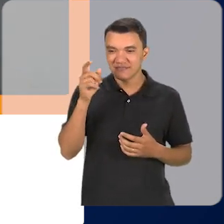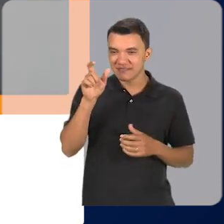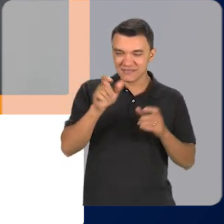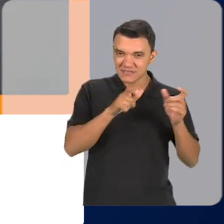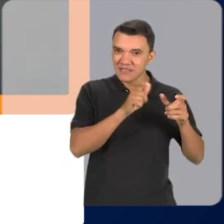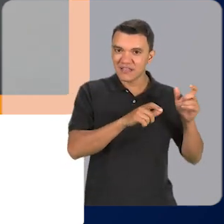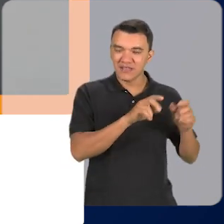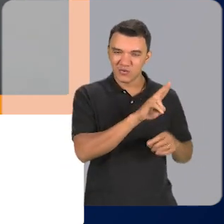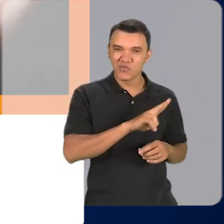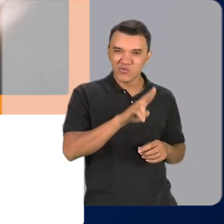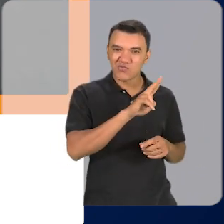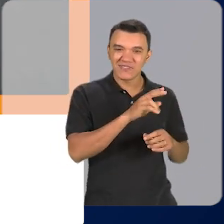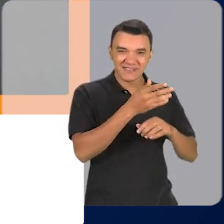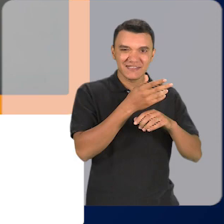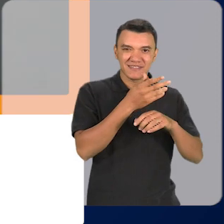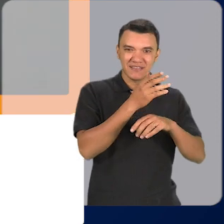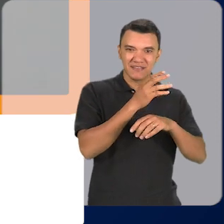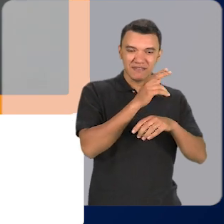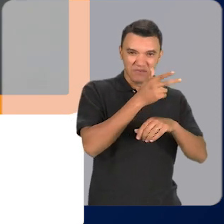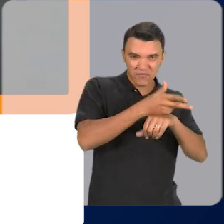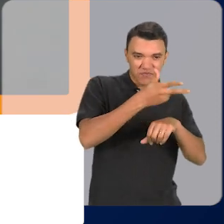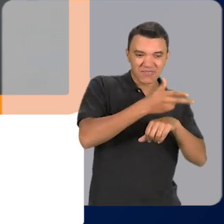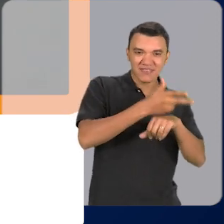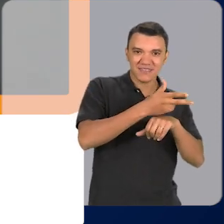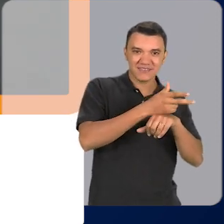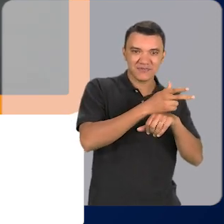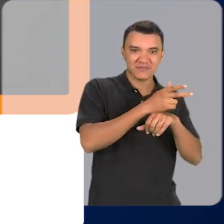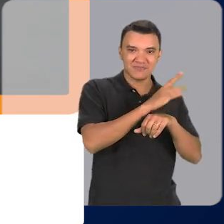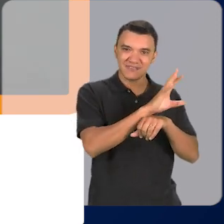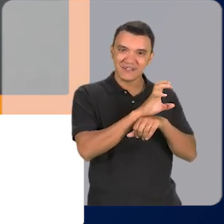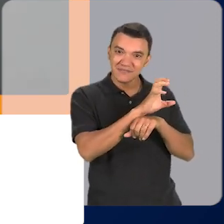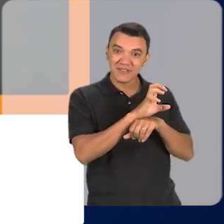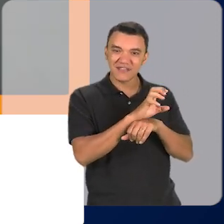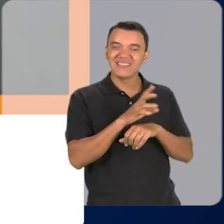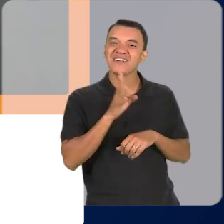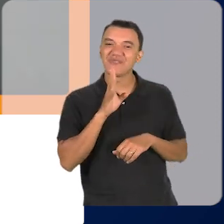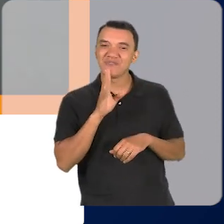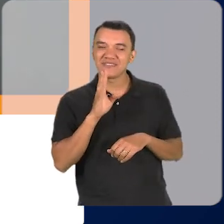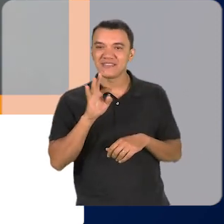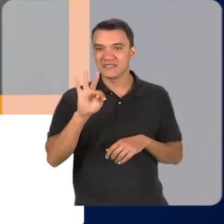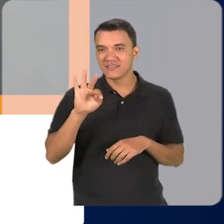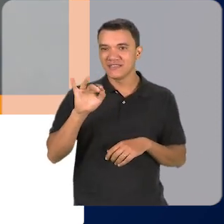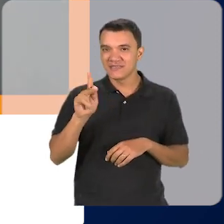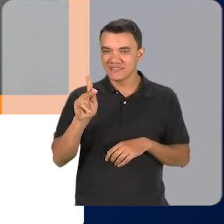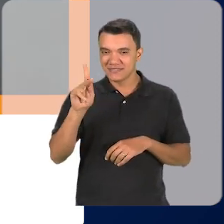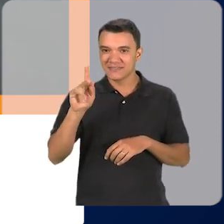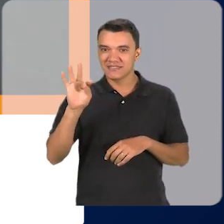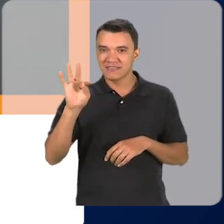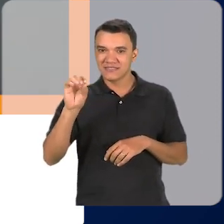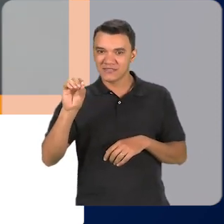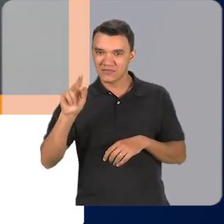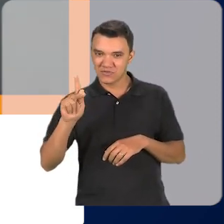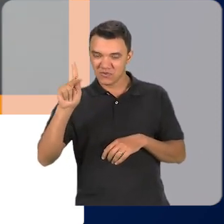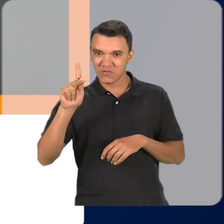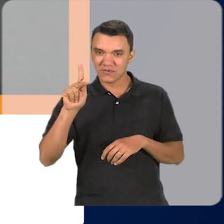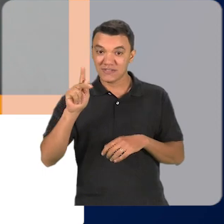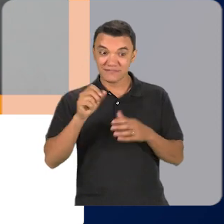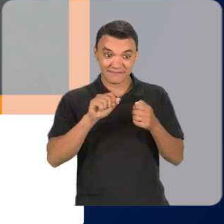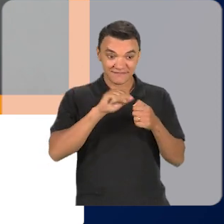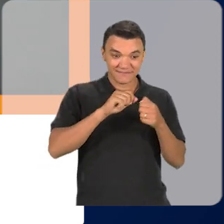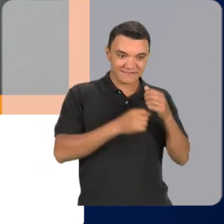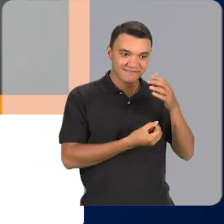né, quem conhece TikTok sabe que é um recurso, né, de criação de vídeos, e ele é